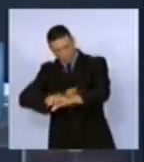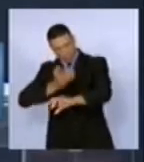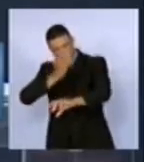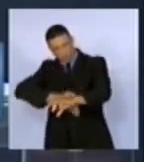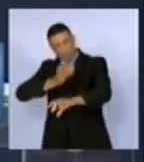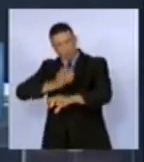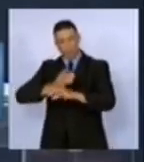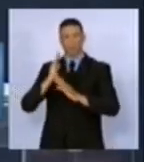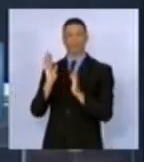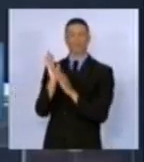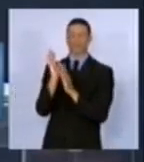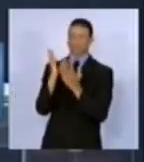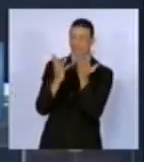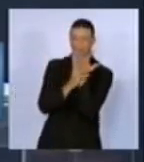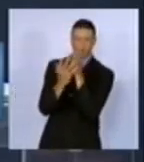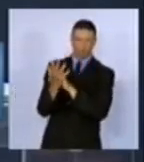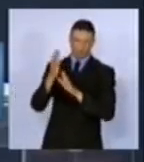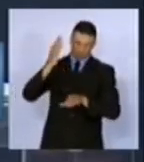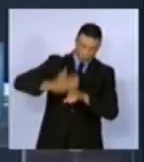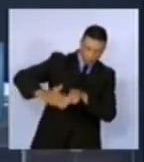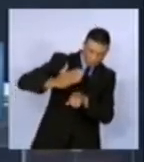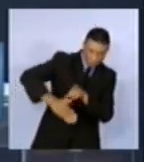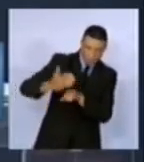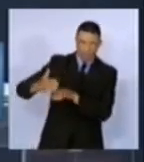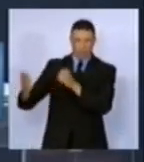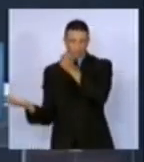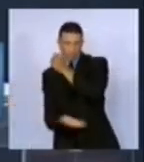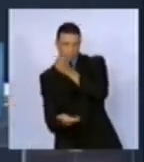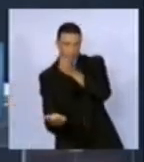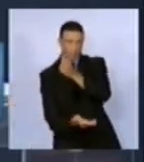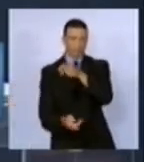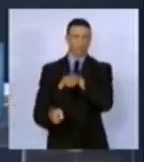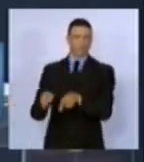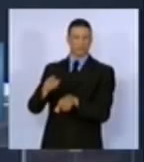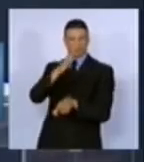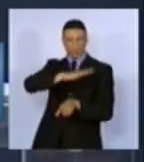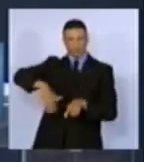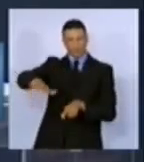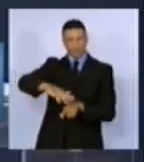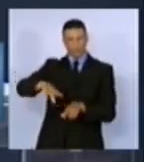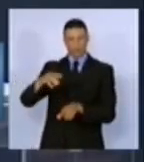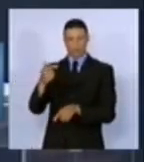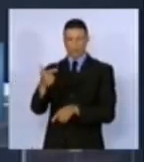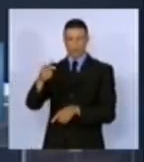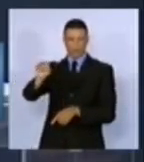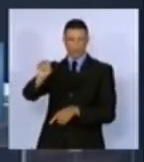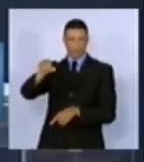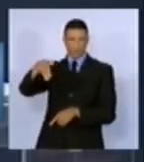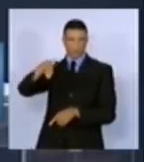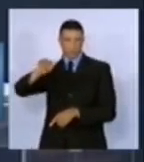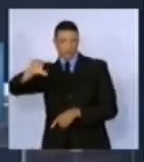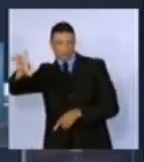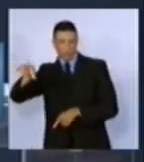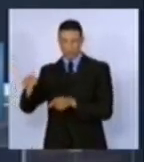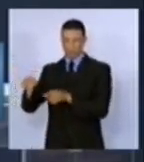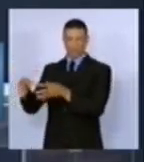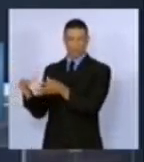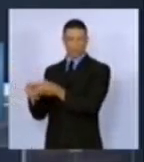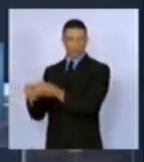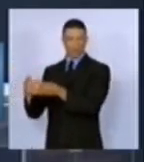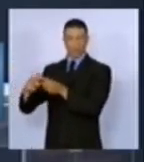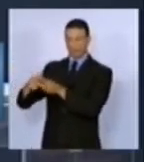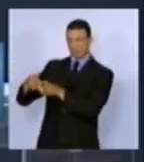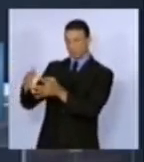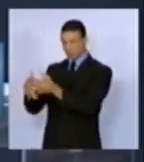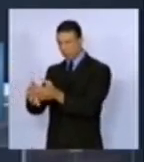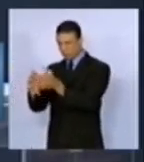atividades manuais envolvidas na cana de açúcar e 128.000 Trabalhadores já ligados às atividades mecânicas